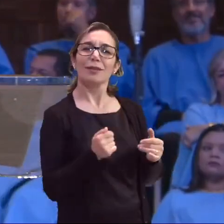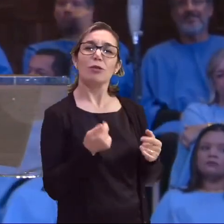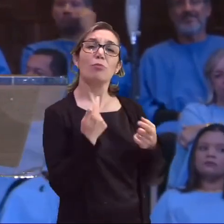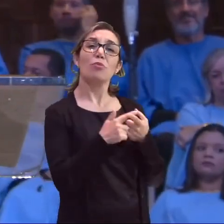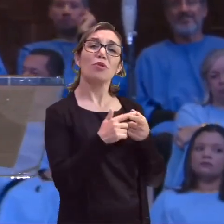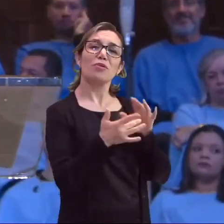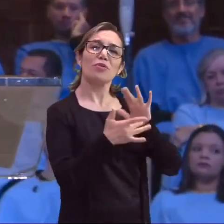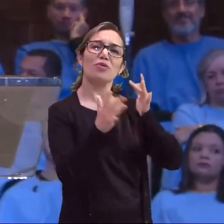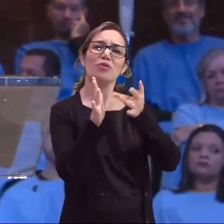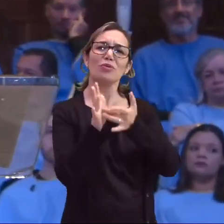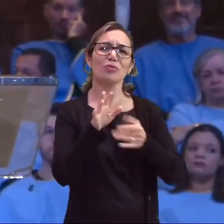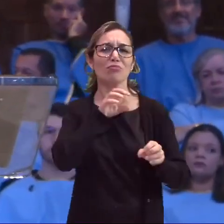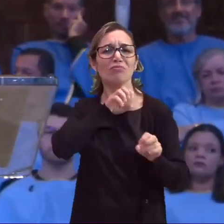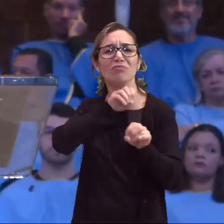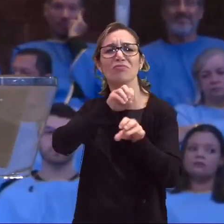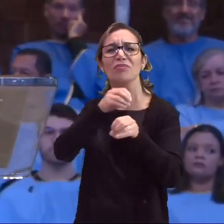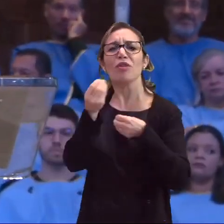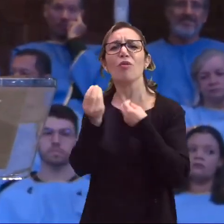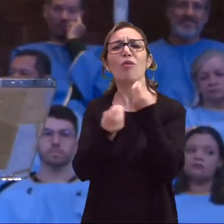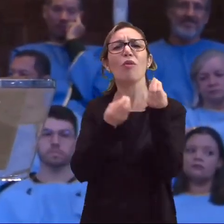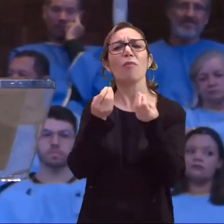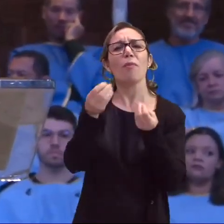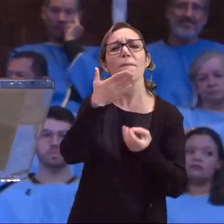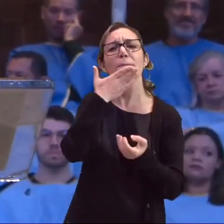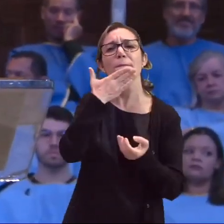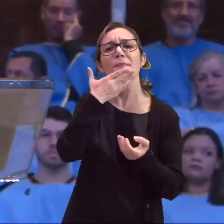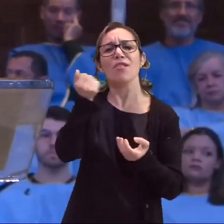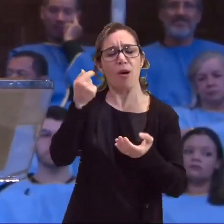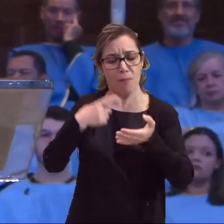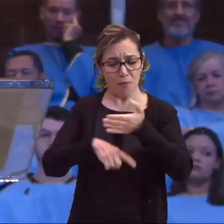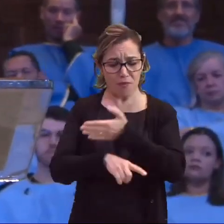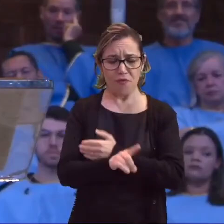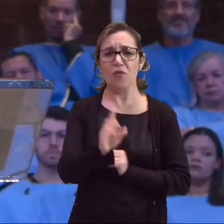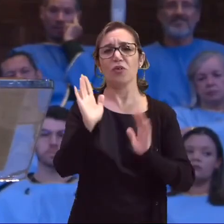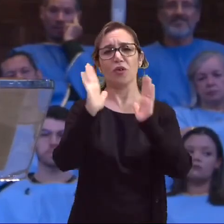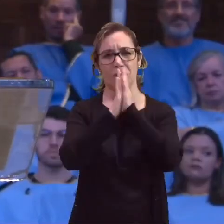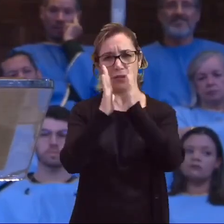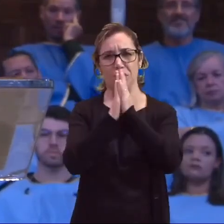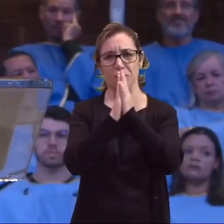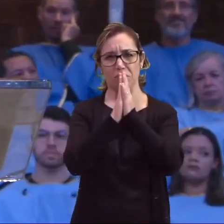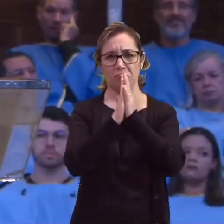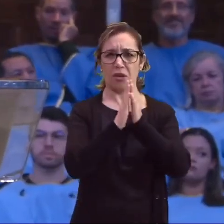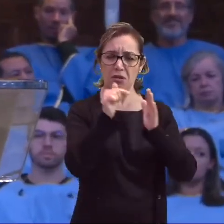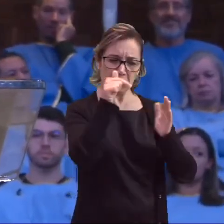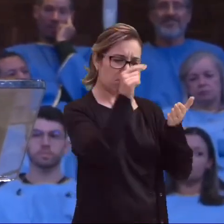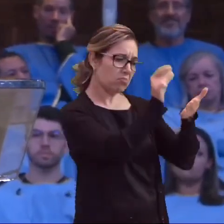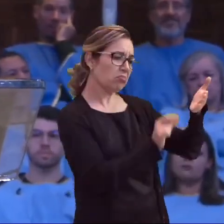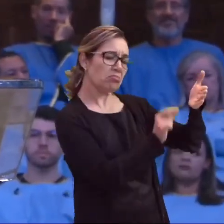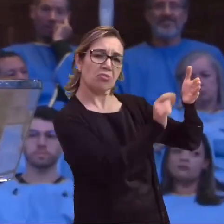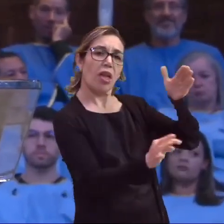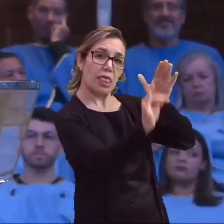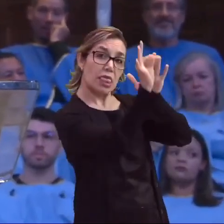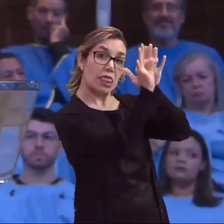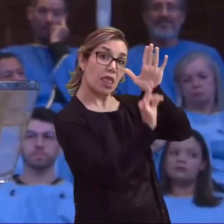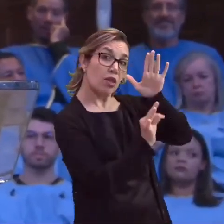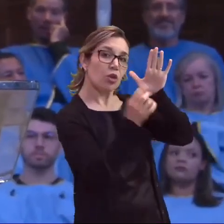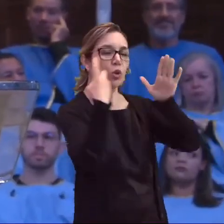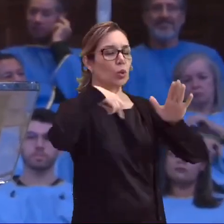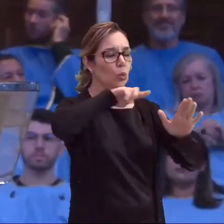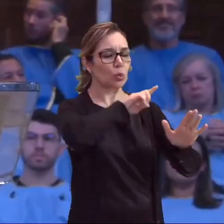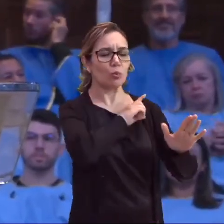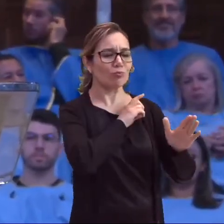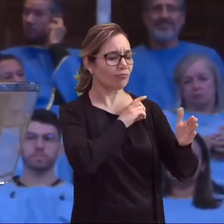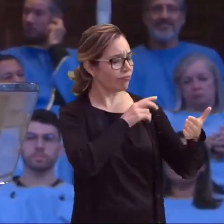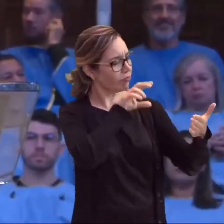que Jesus vai ensinar nesse texto e nesse texto nós vamos aprender através de dois contrastes